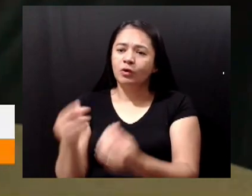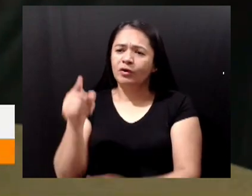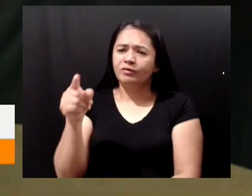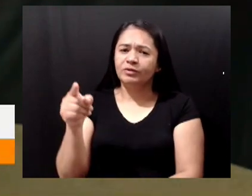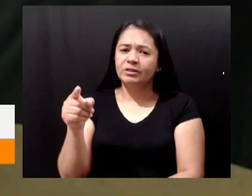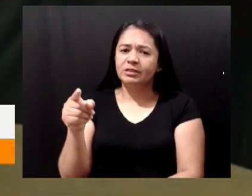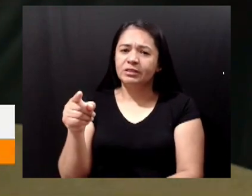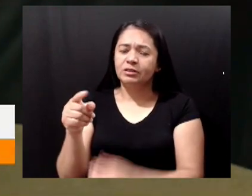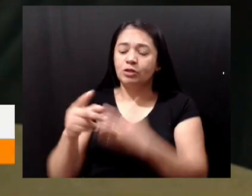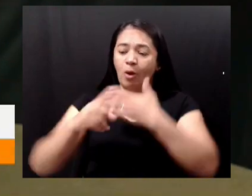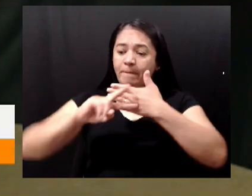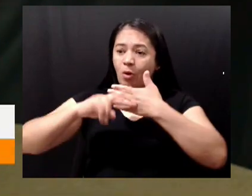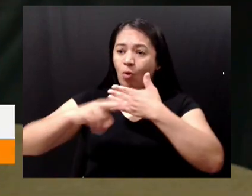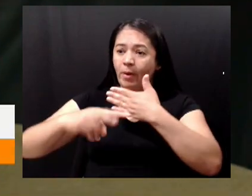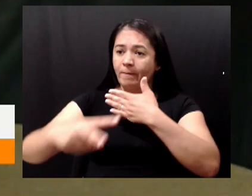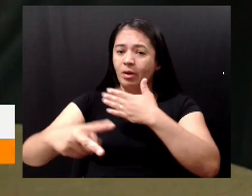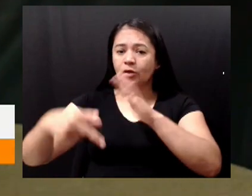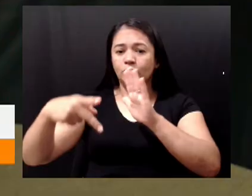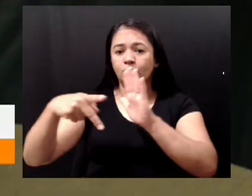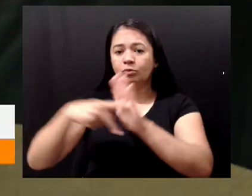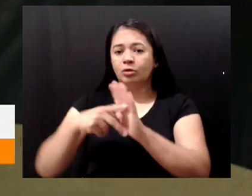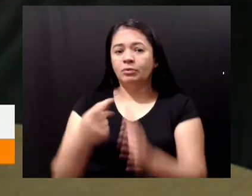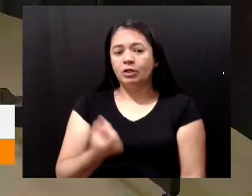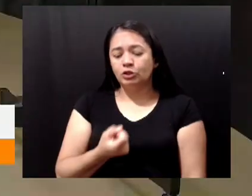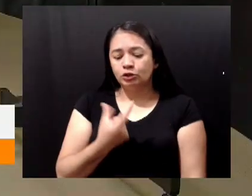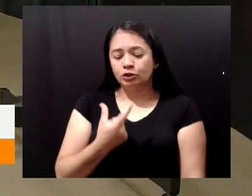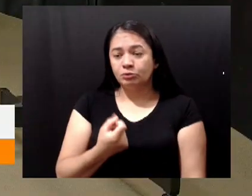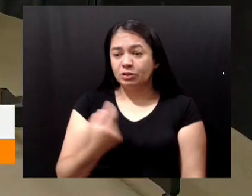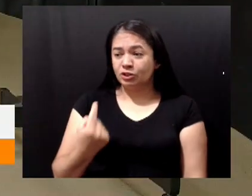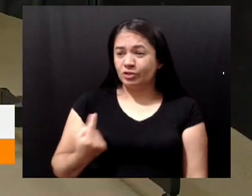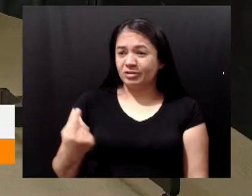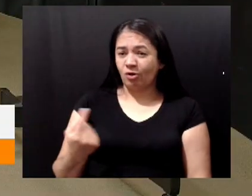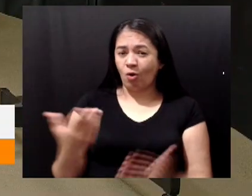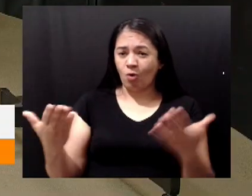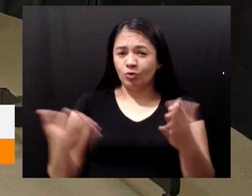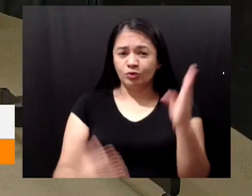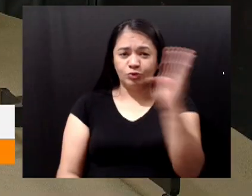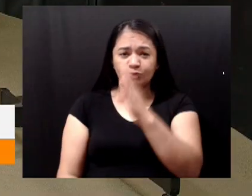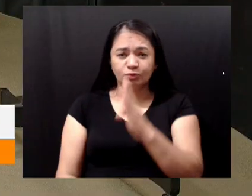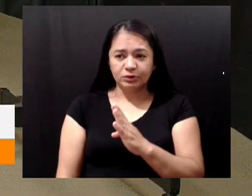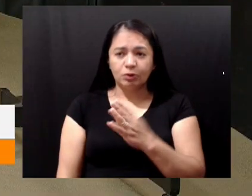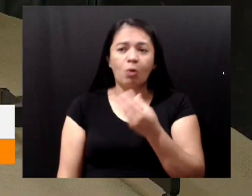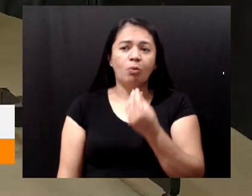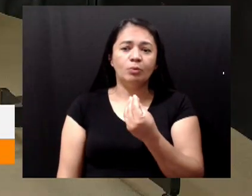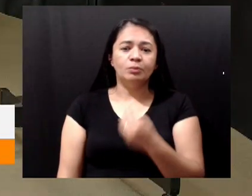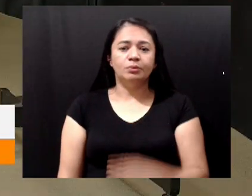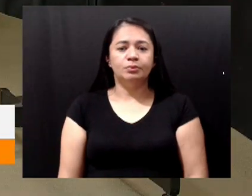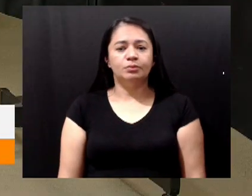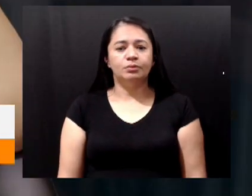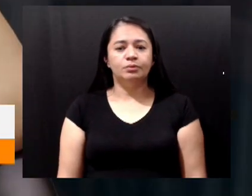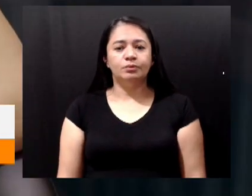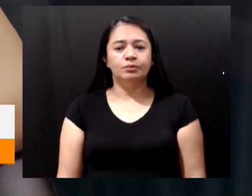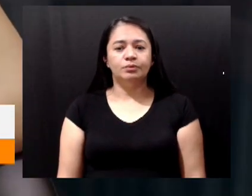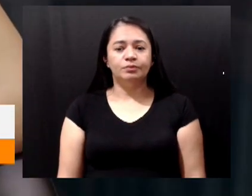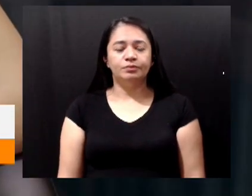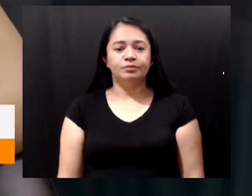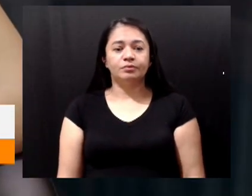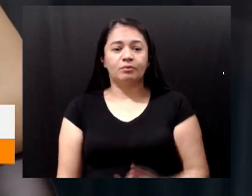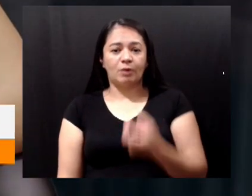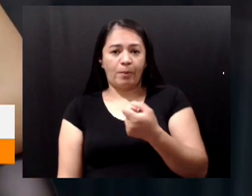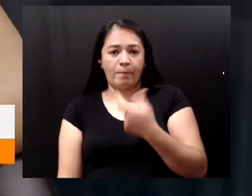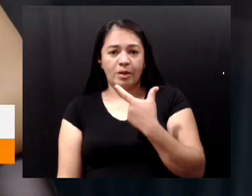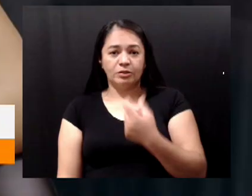impacto da automedicação hoje no Brasil? Muito bem, Rúbia. A automedicação, falo da